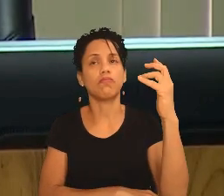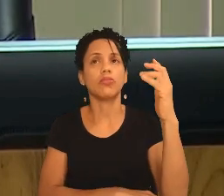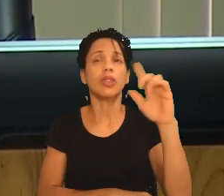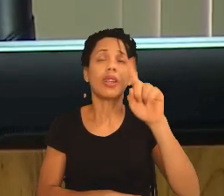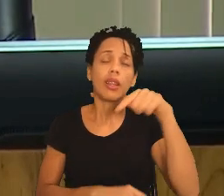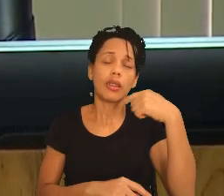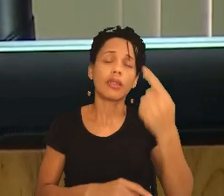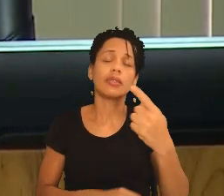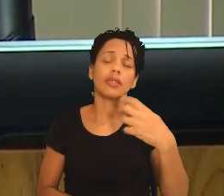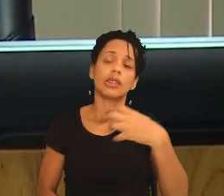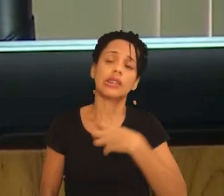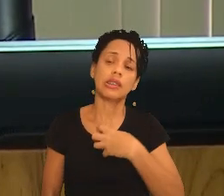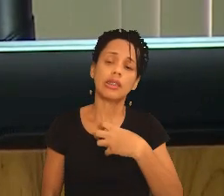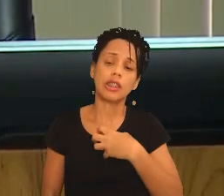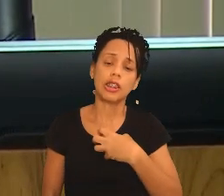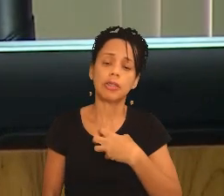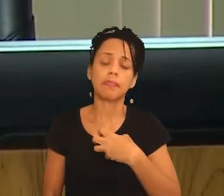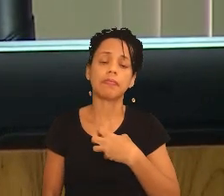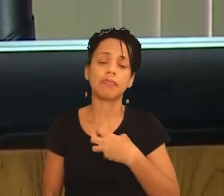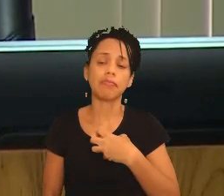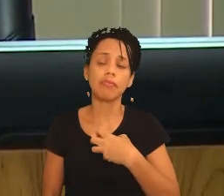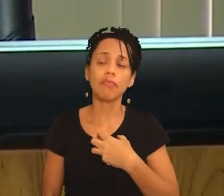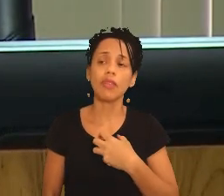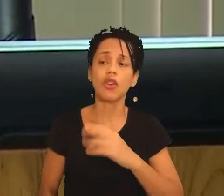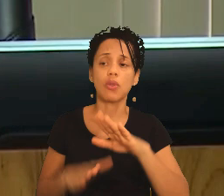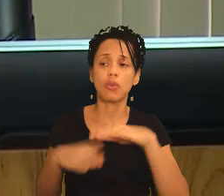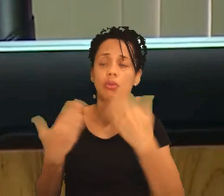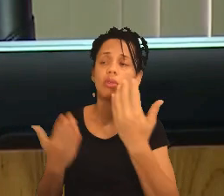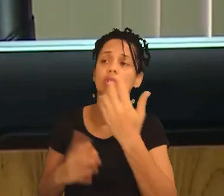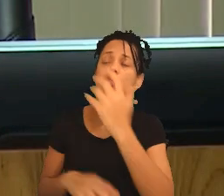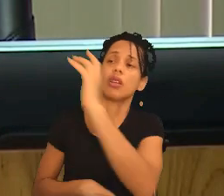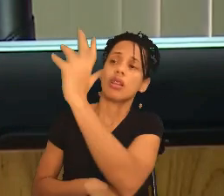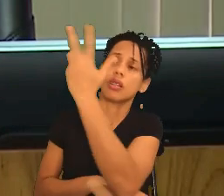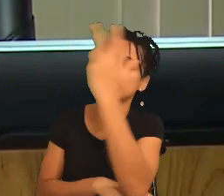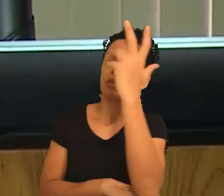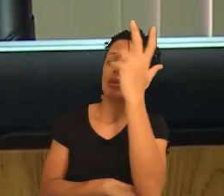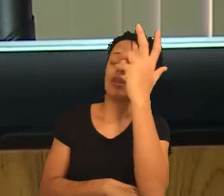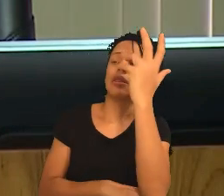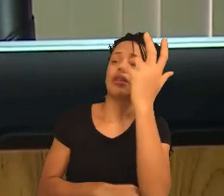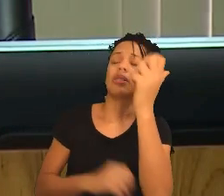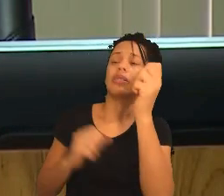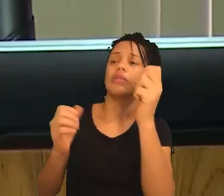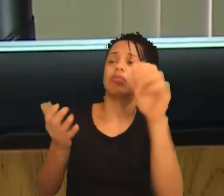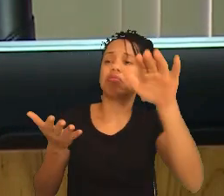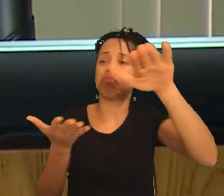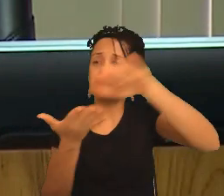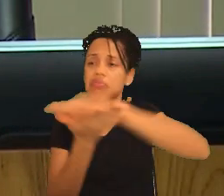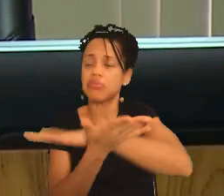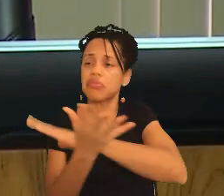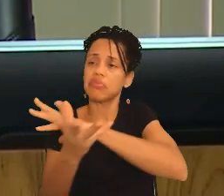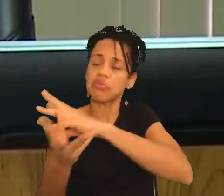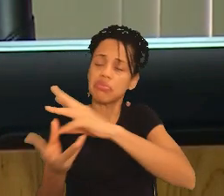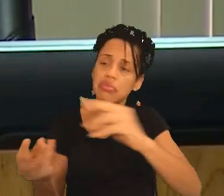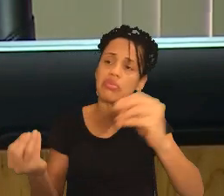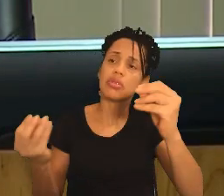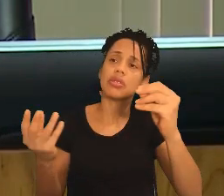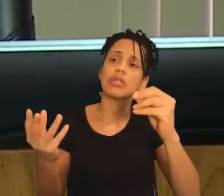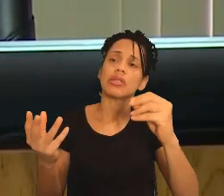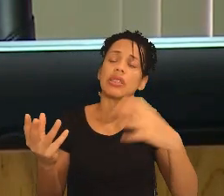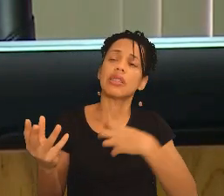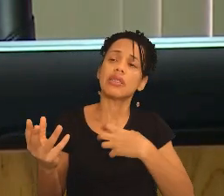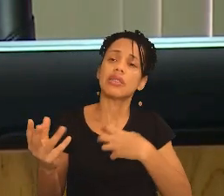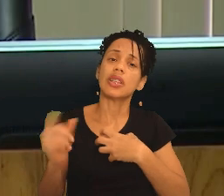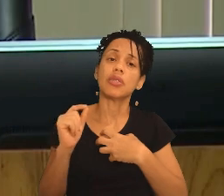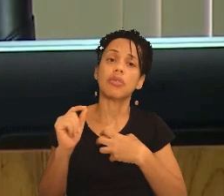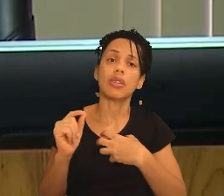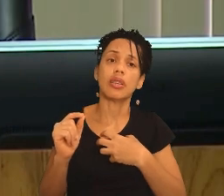do tempo e da misericórdia da Mãe Natureza. E uma das coisas que a gente fica muito